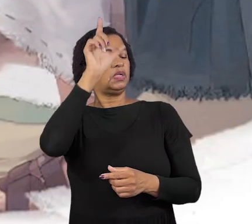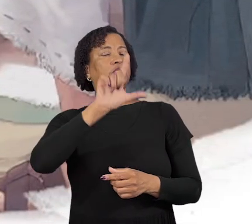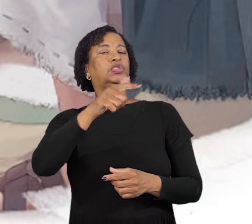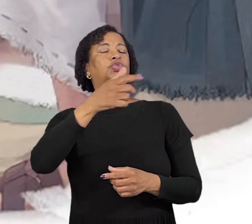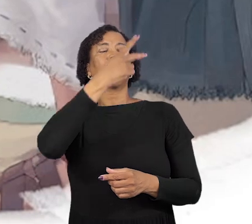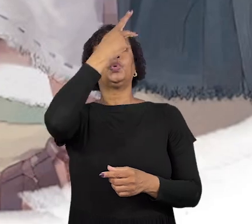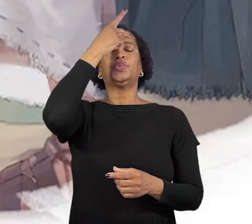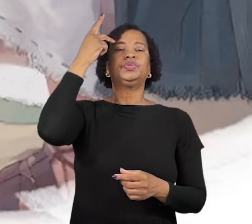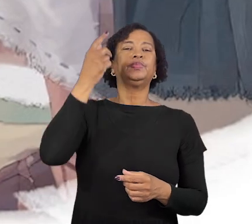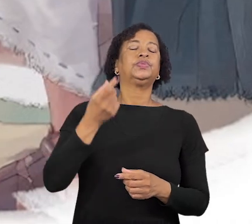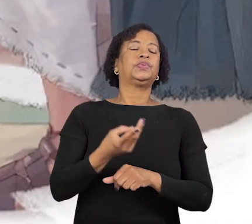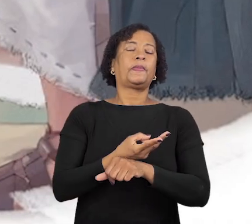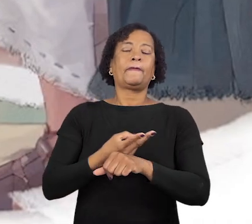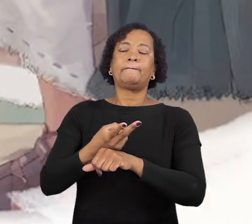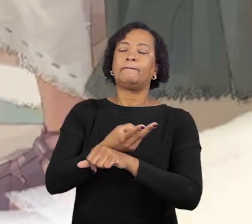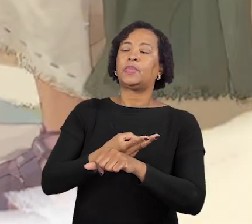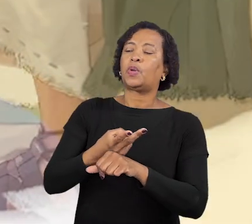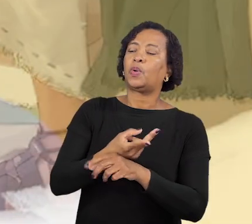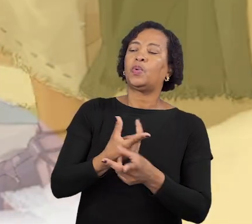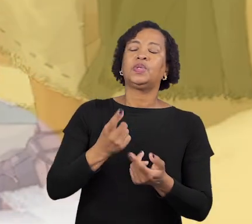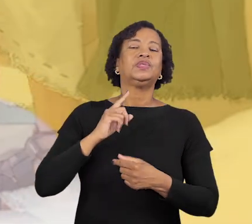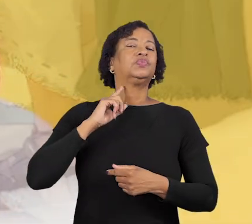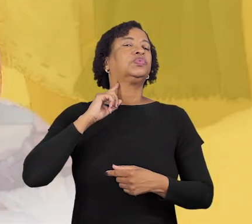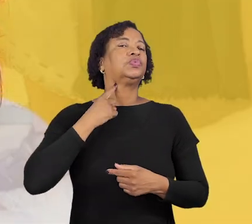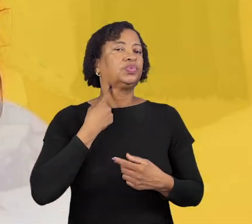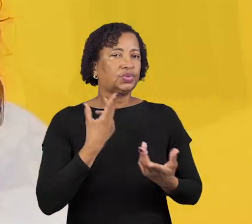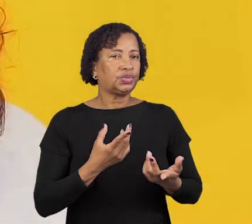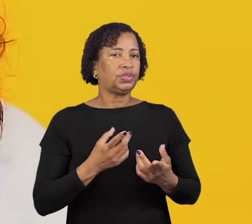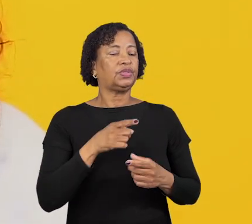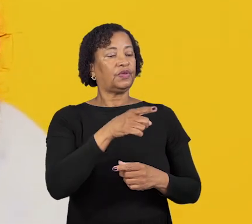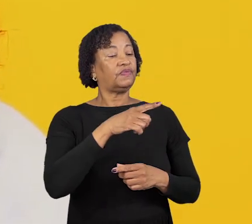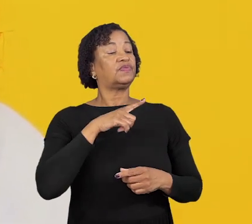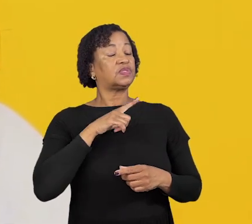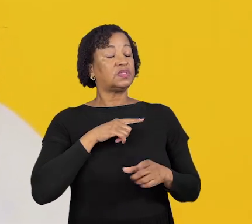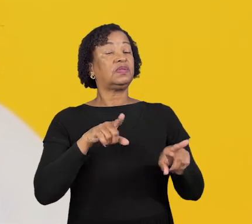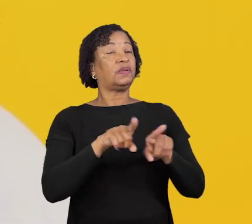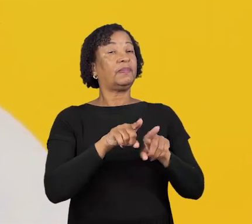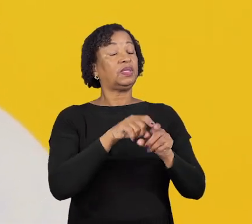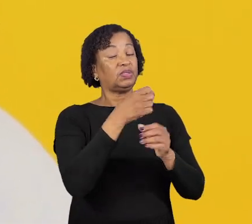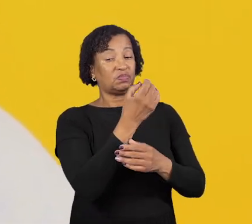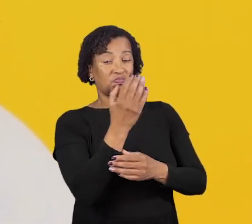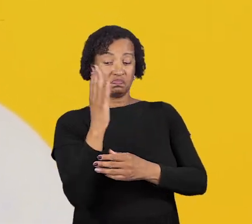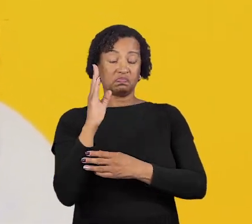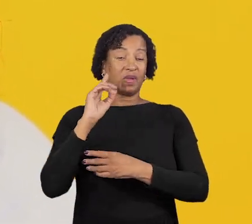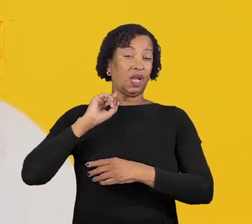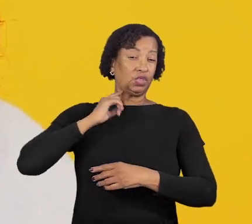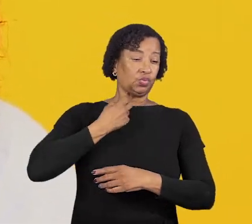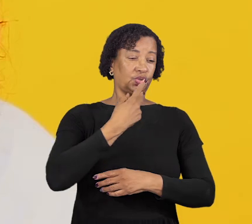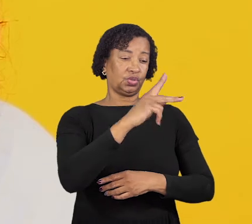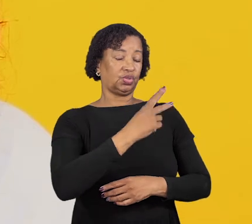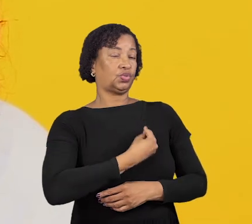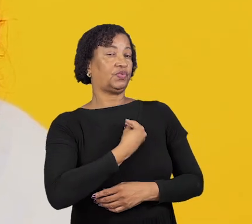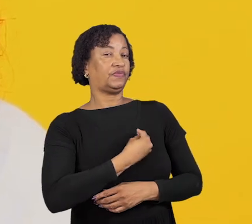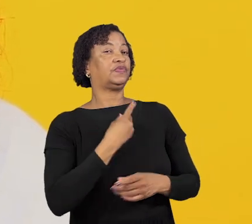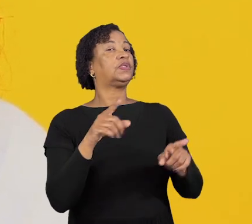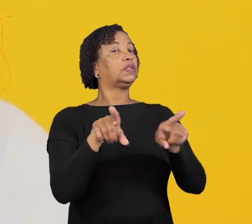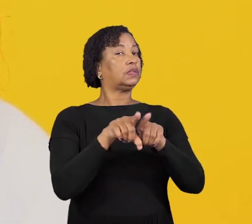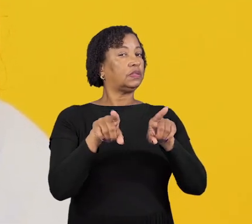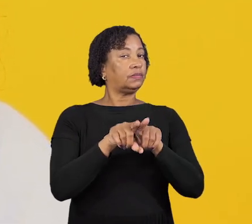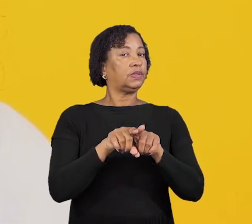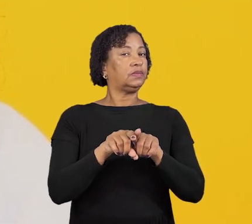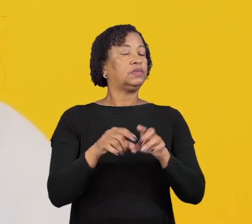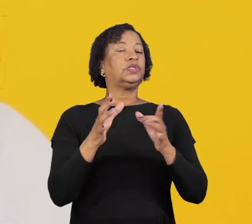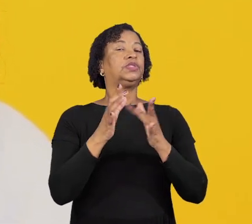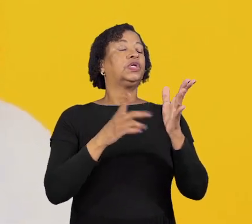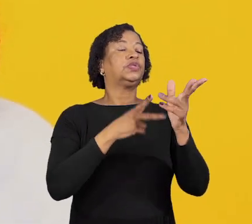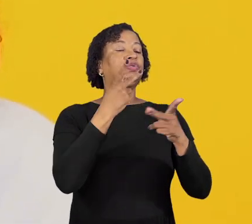pessoas, procurando um cisco no olho dos outros, quando você mesmo tem uma viga no seu olho, hein? Jesus estava dizendo que